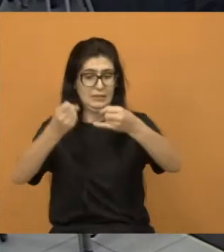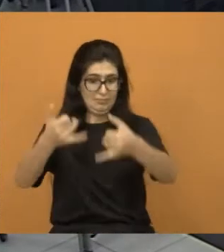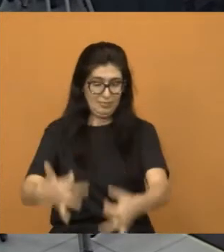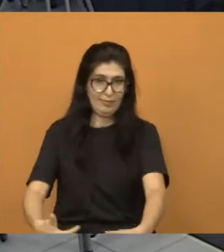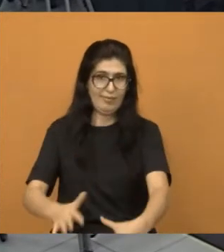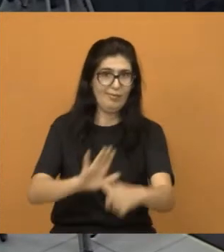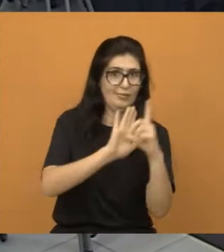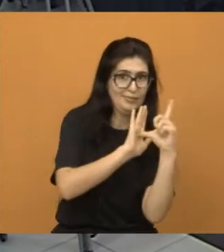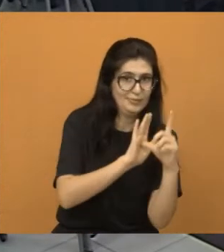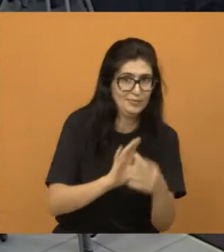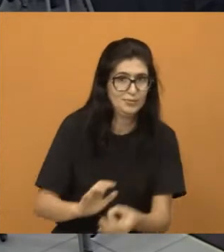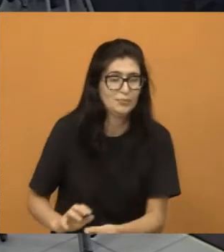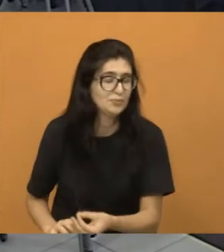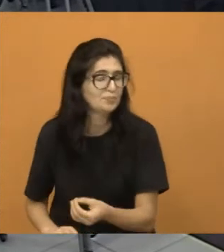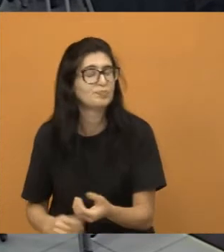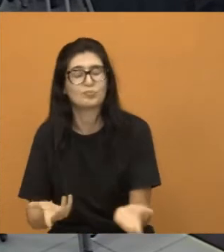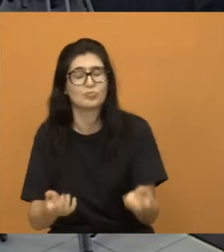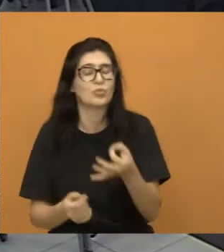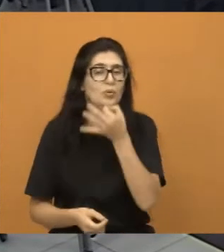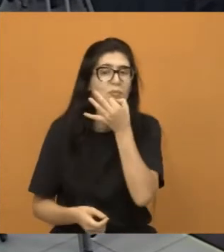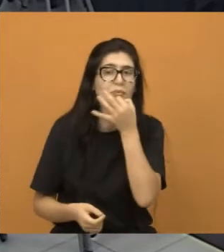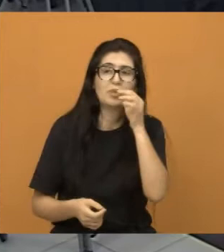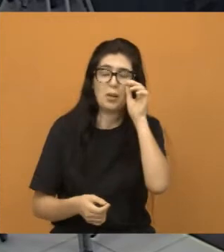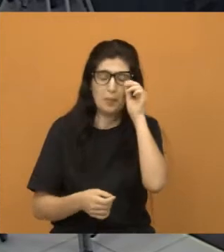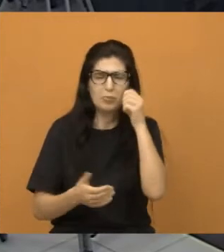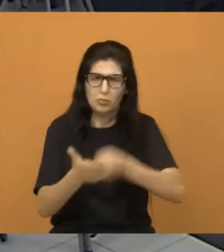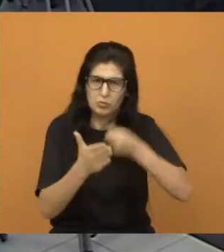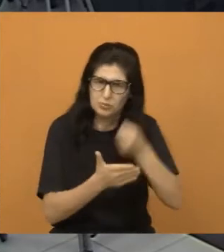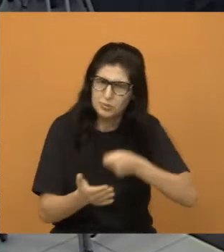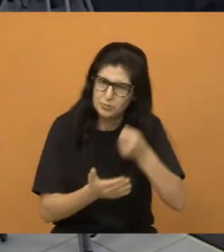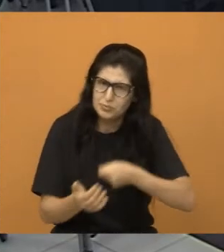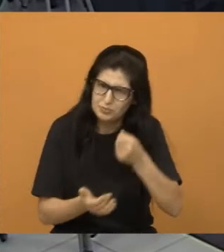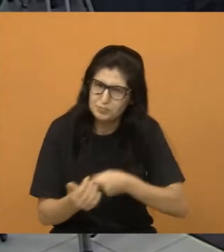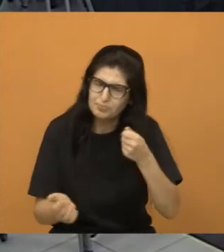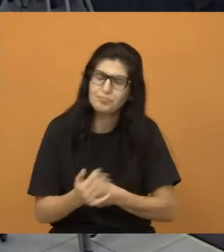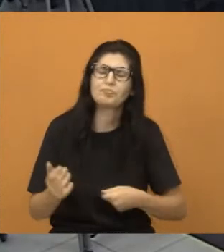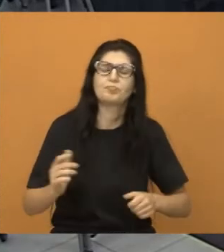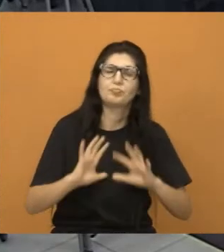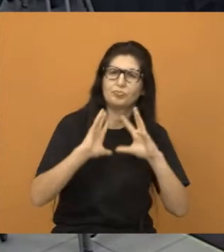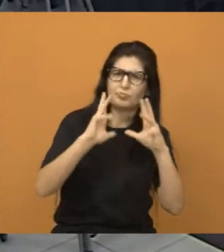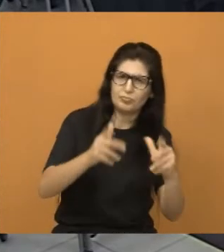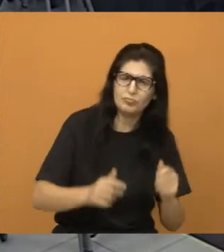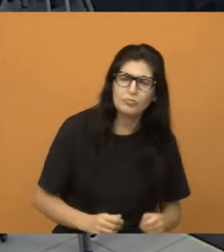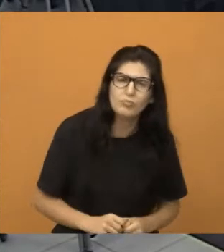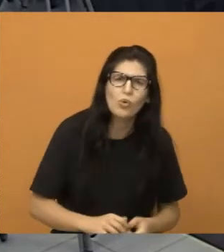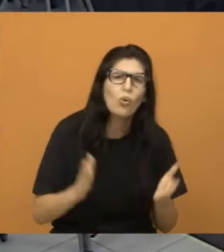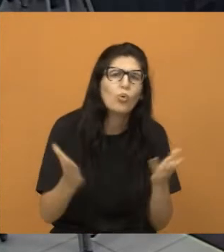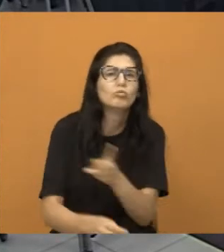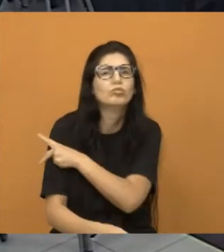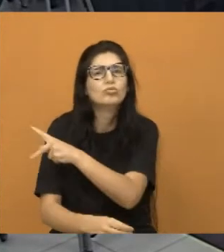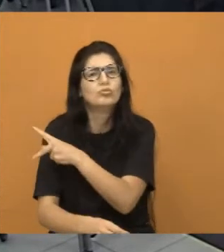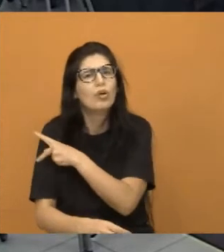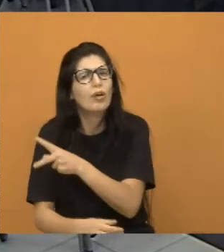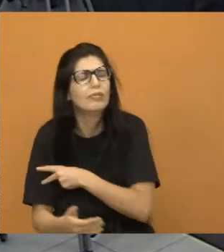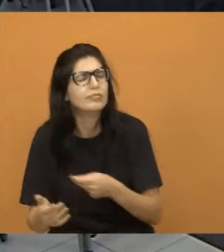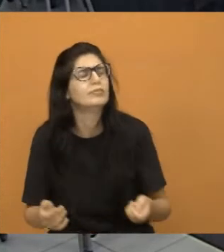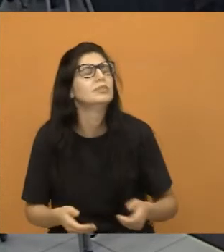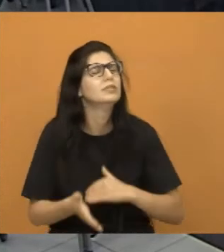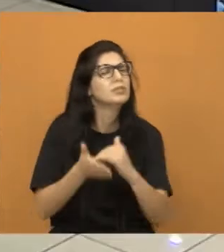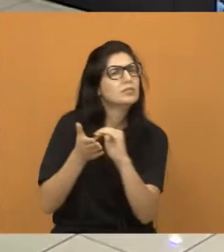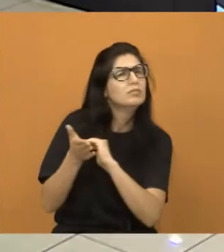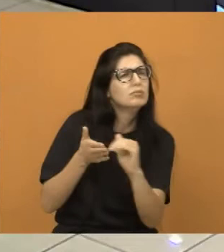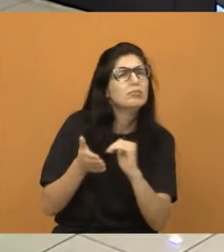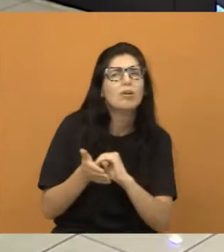muito em relação às secretarias, e na realidade quem comanda as secretarias hoje é que deve saber, no meu ponto de